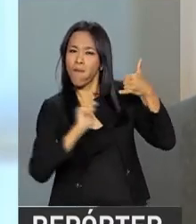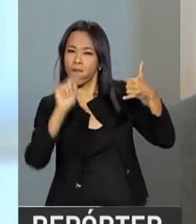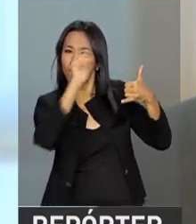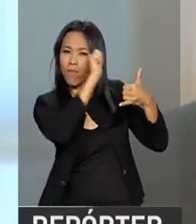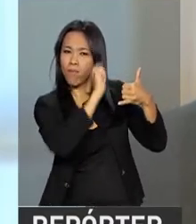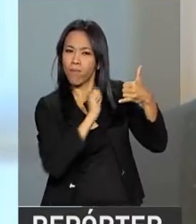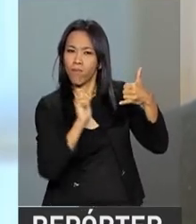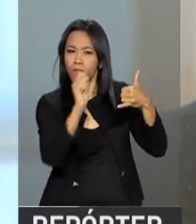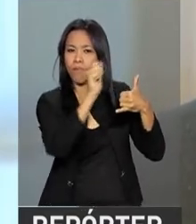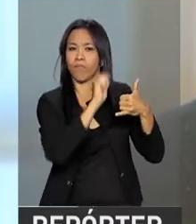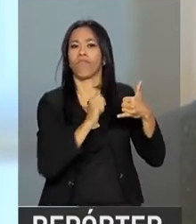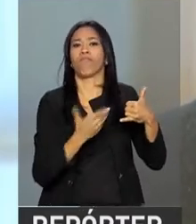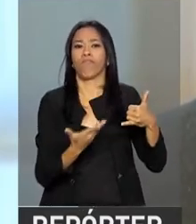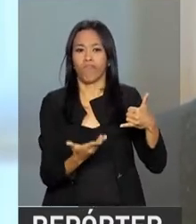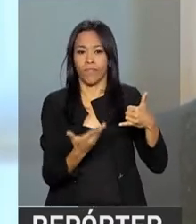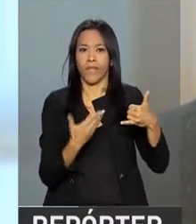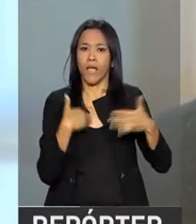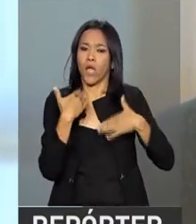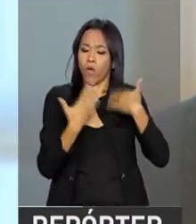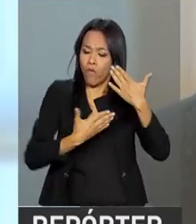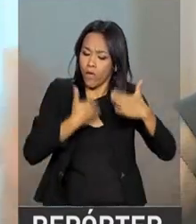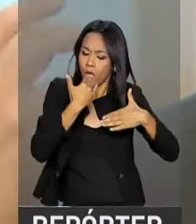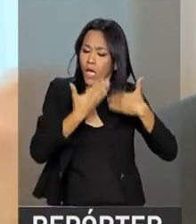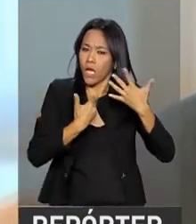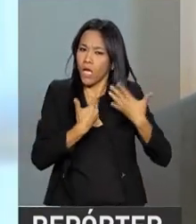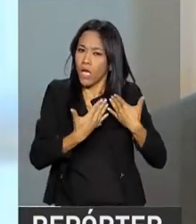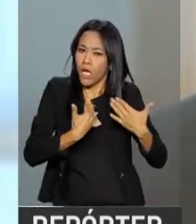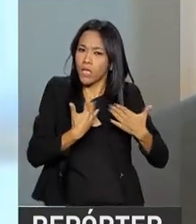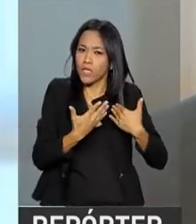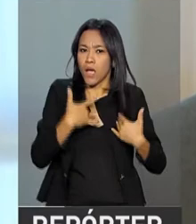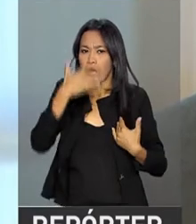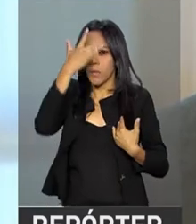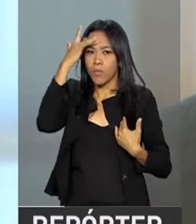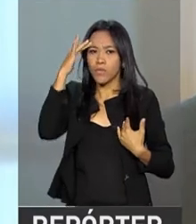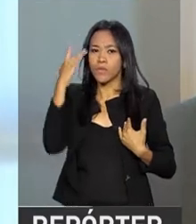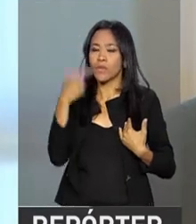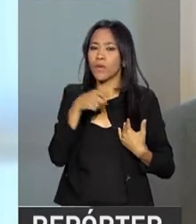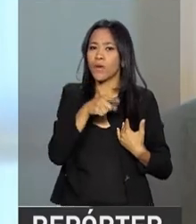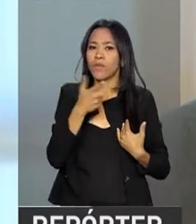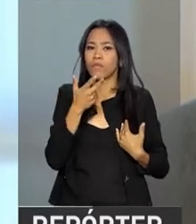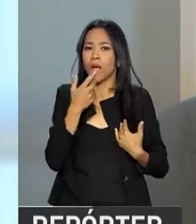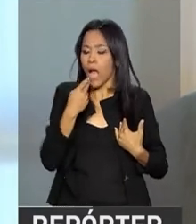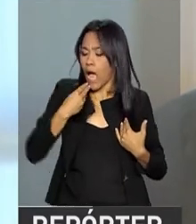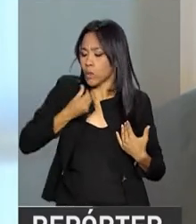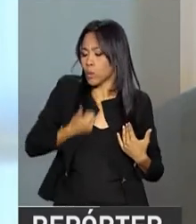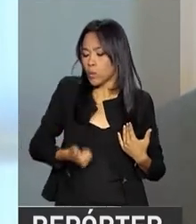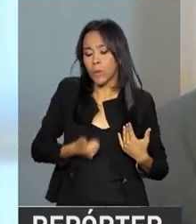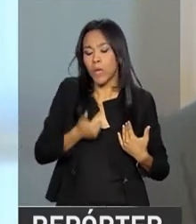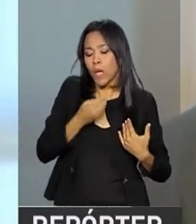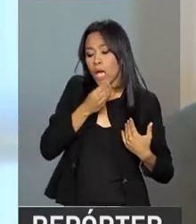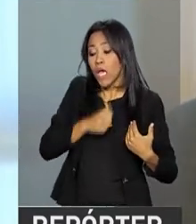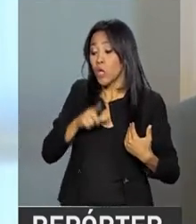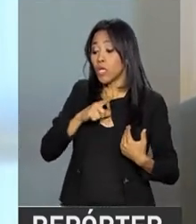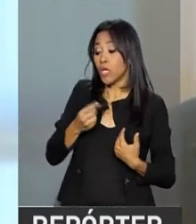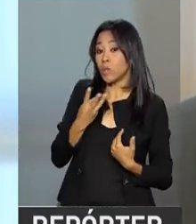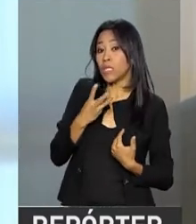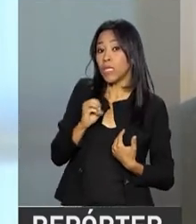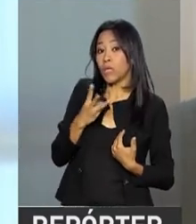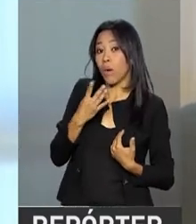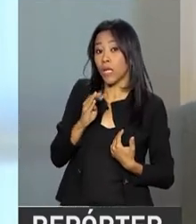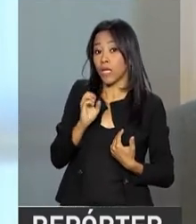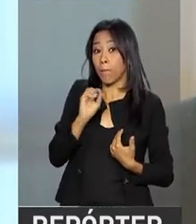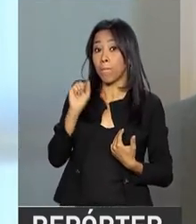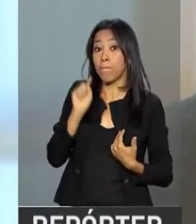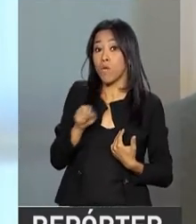lá ao longo da conversa né a pessoa do outro lado da linha vai falar só tudo bem eu tenho aqui 30 mil 40 mil reais